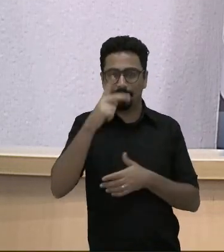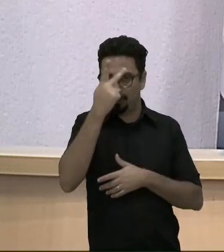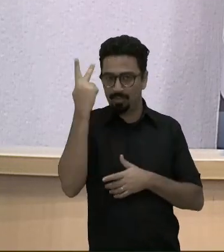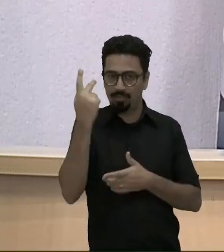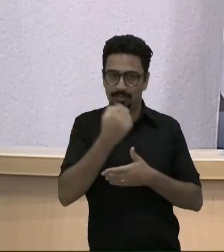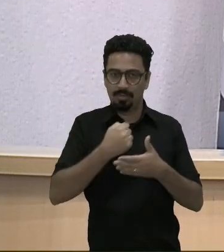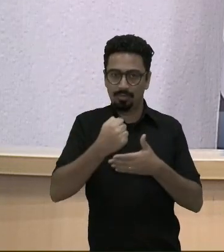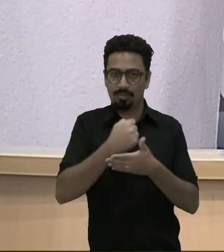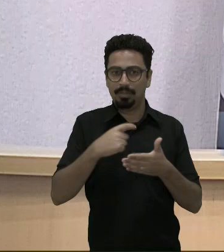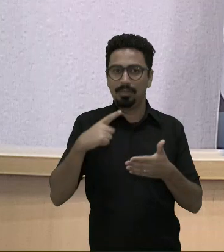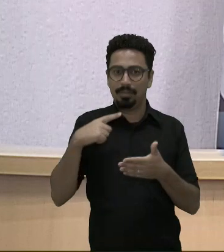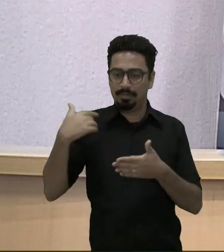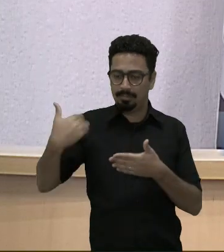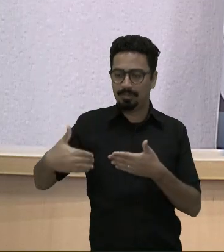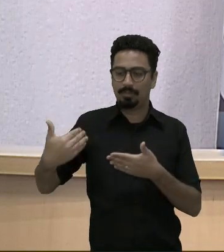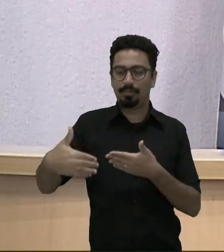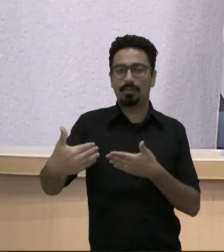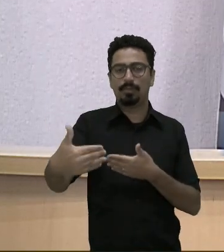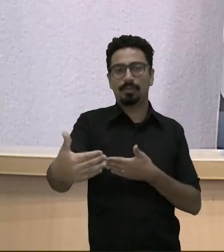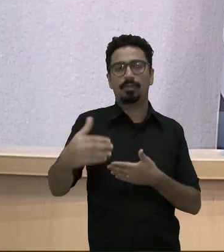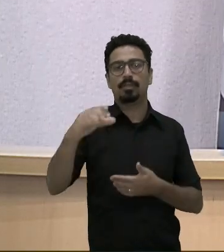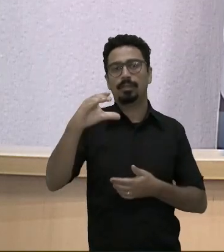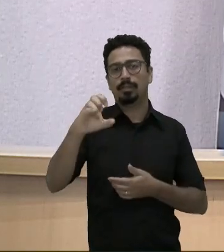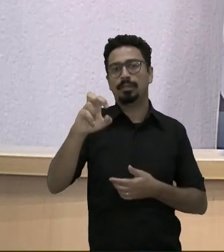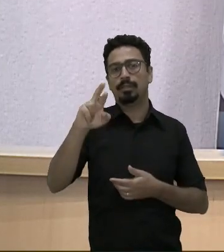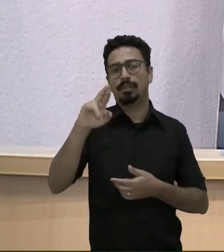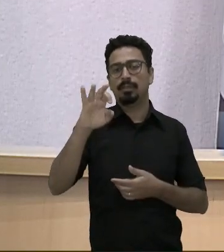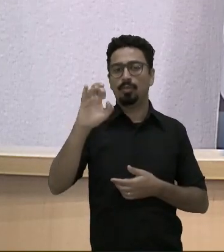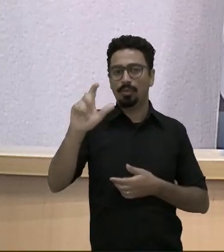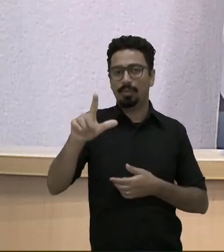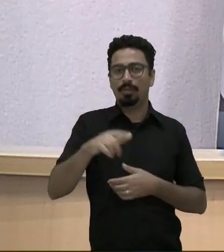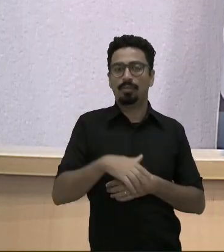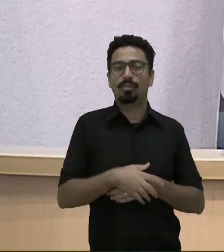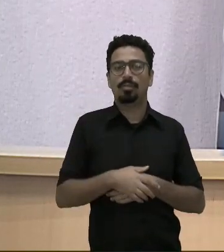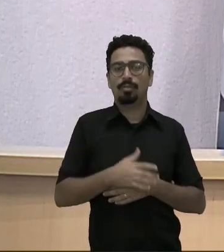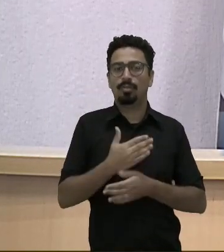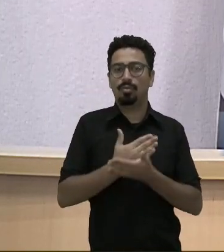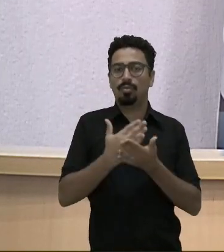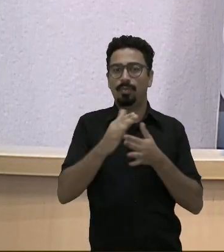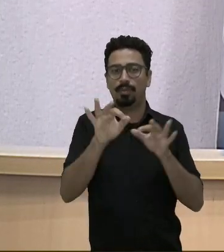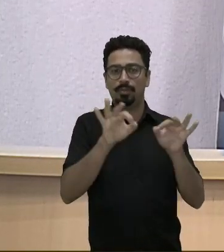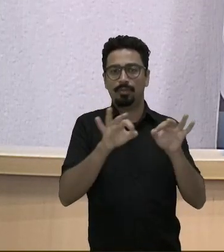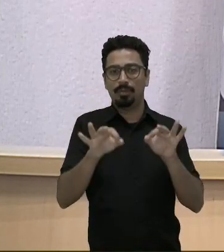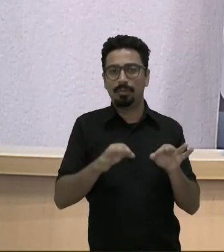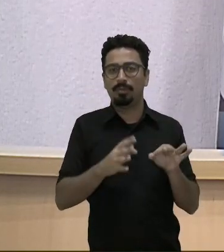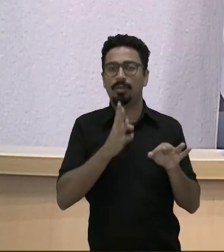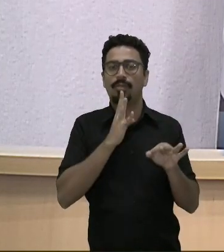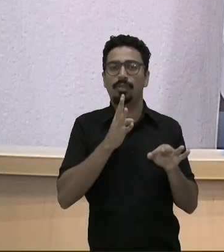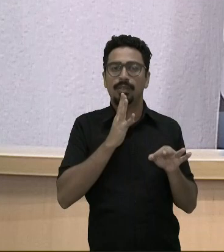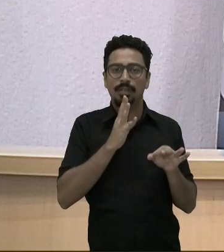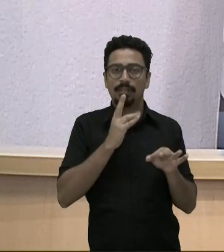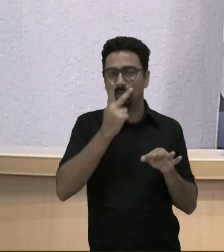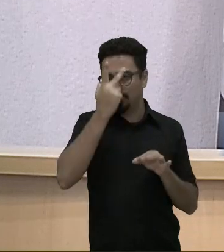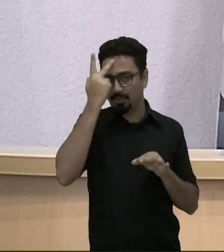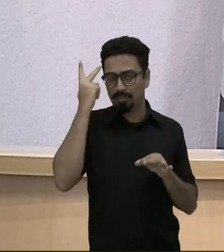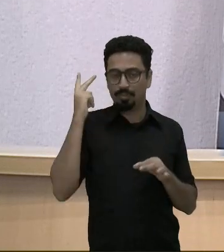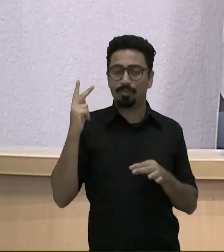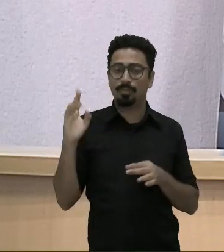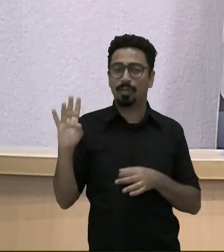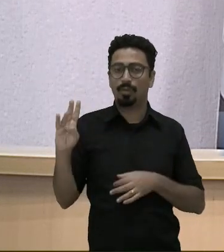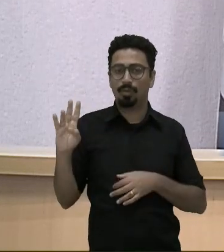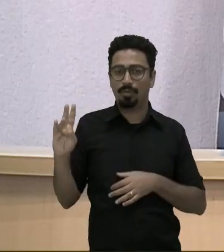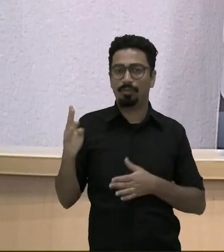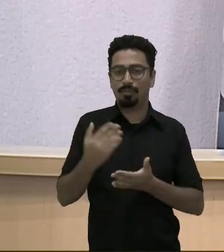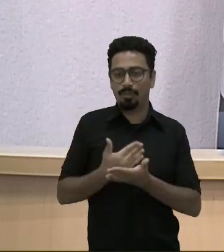uma sequência. A cerimonialista, ela começa o preparo, conhece a noiva, e depois ela vai